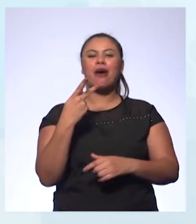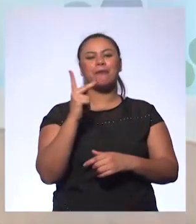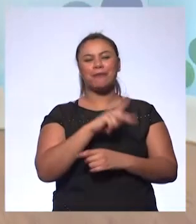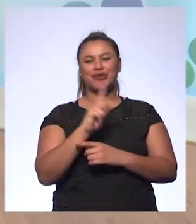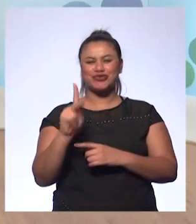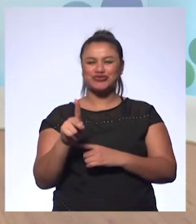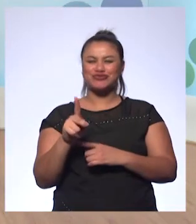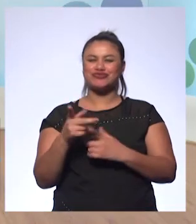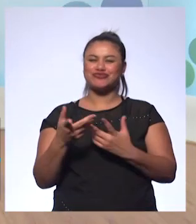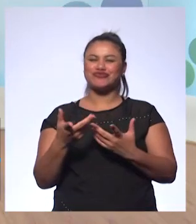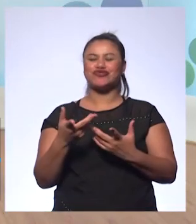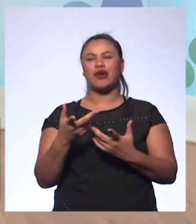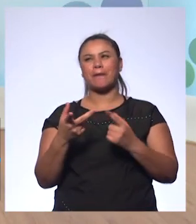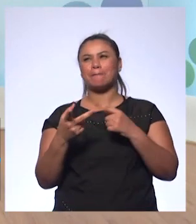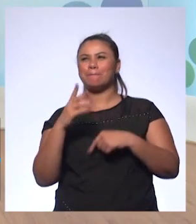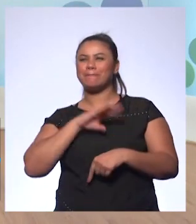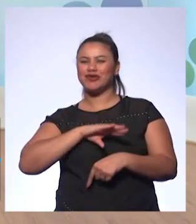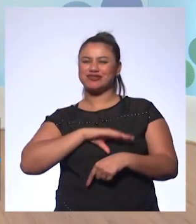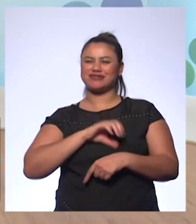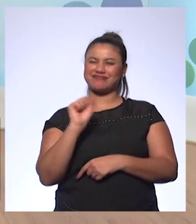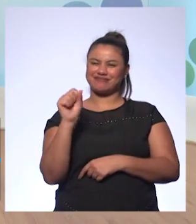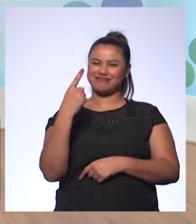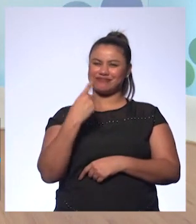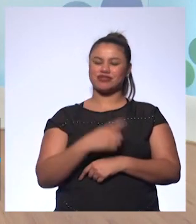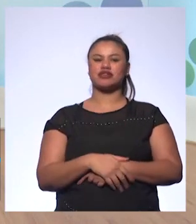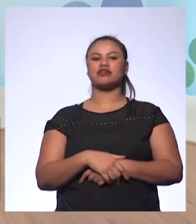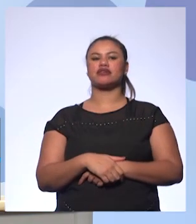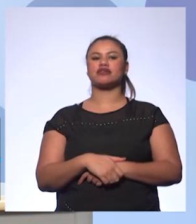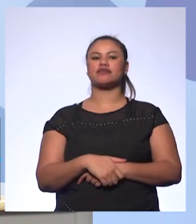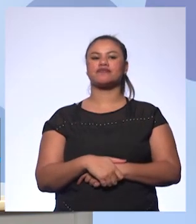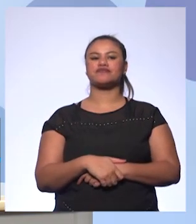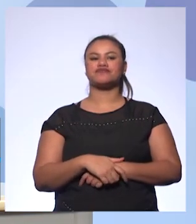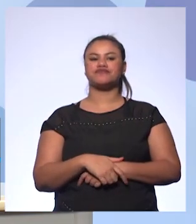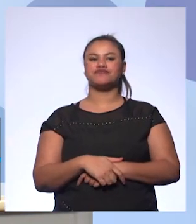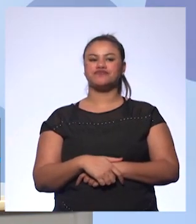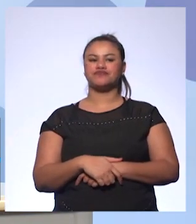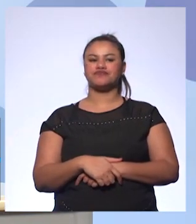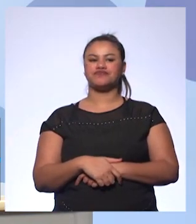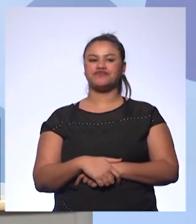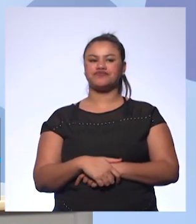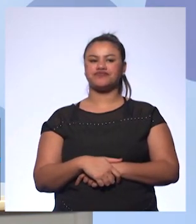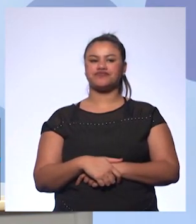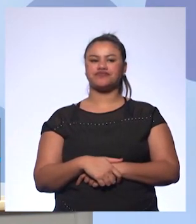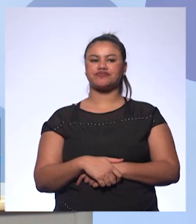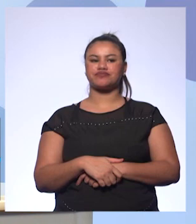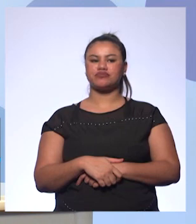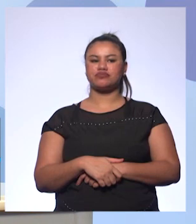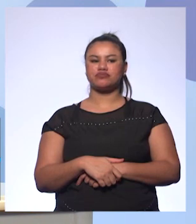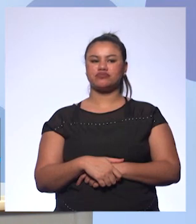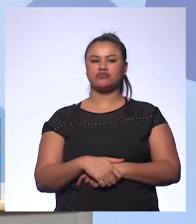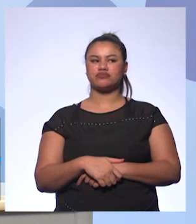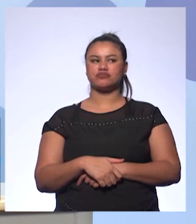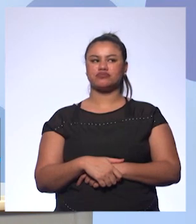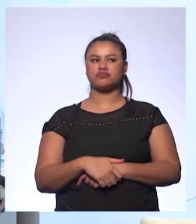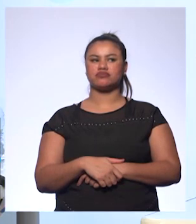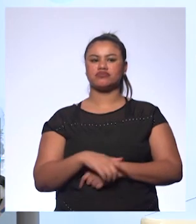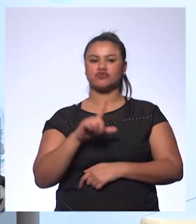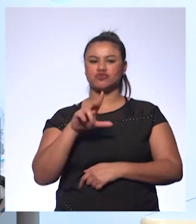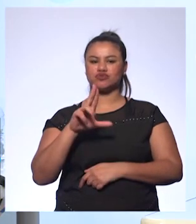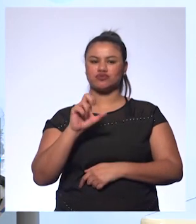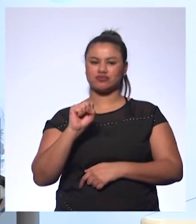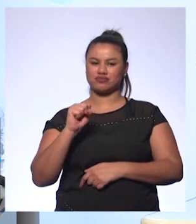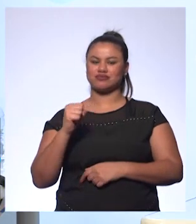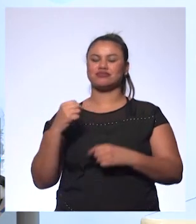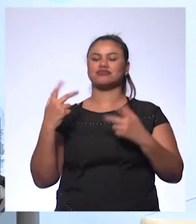formalizar já fala se direto o nome Franciane D oi Nilda buildbot New year's isso Lucas também que